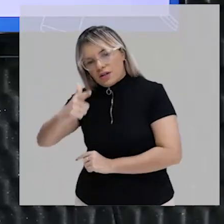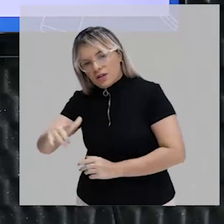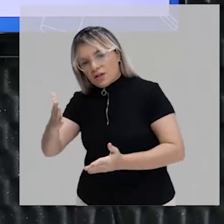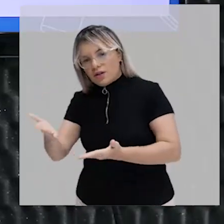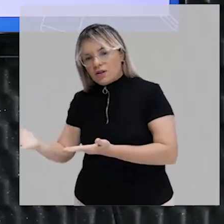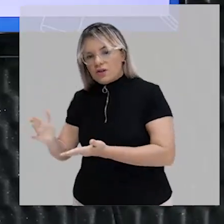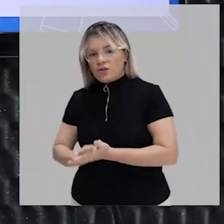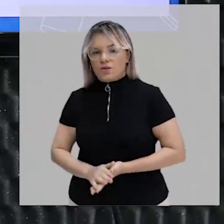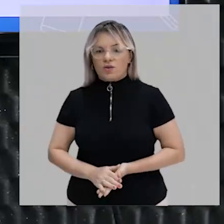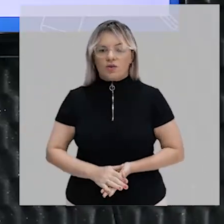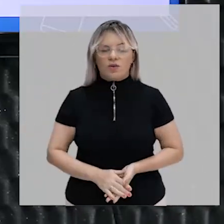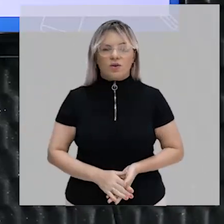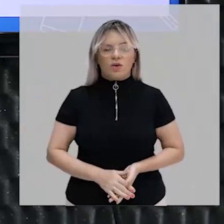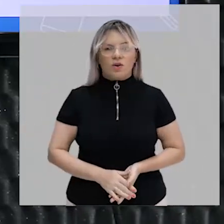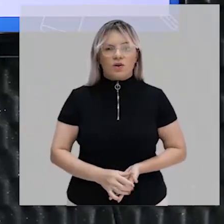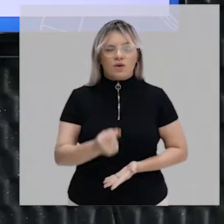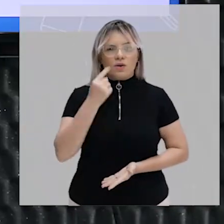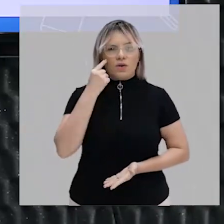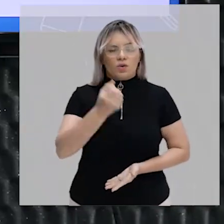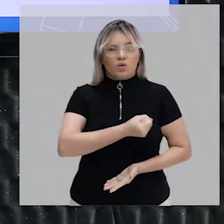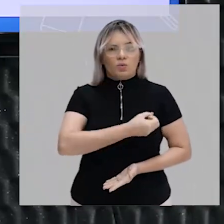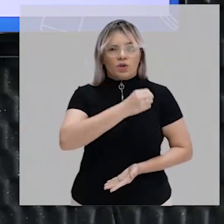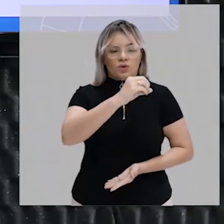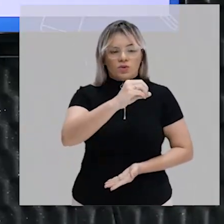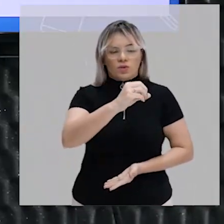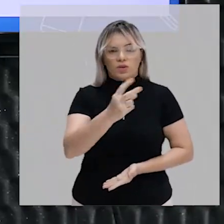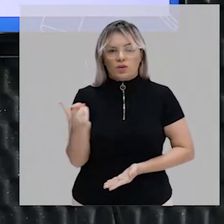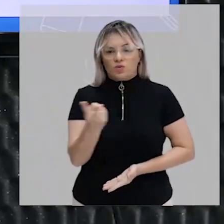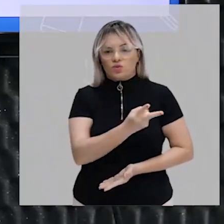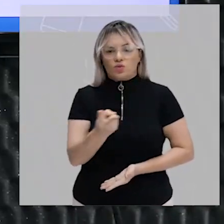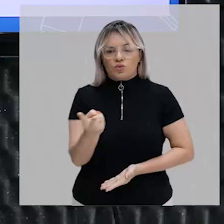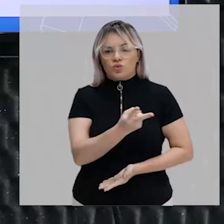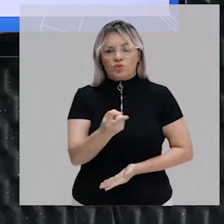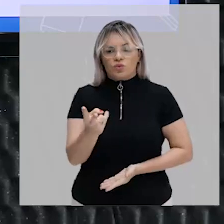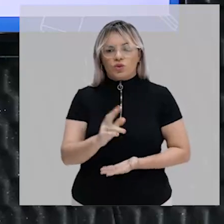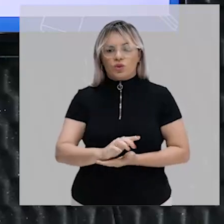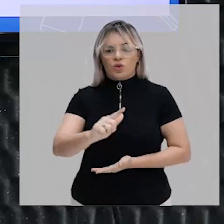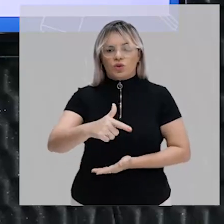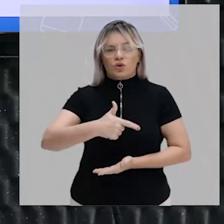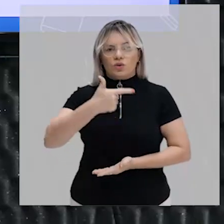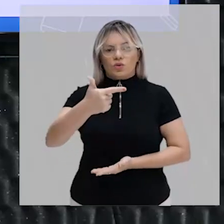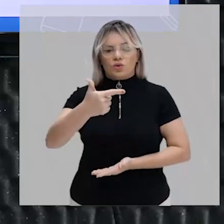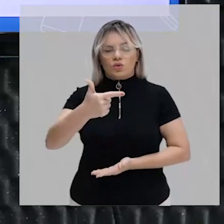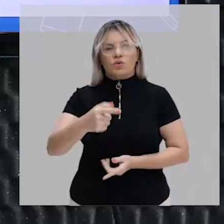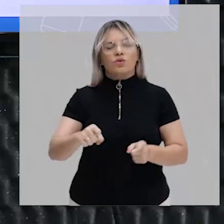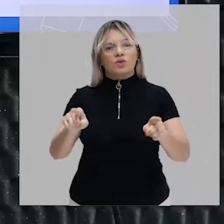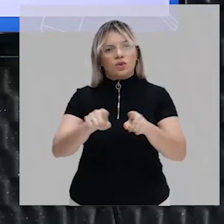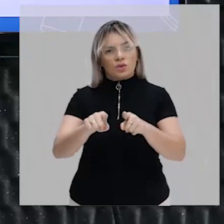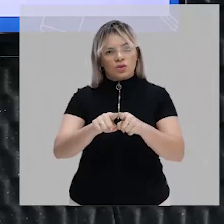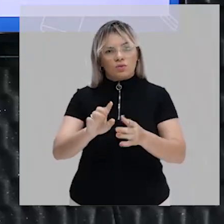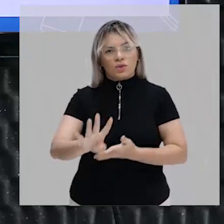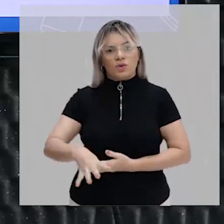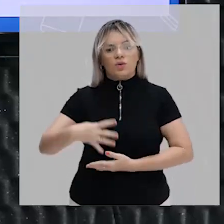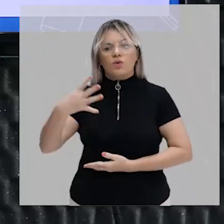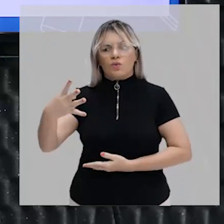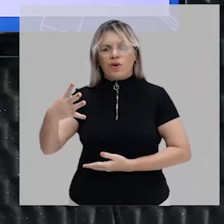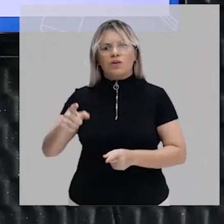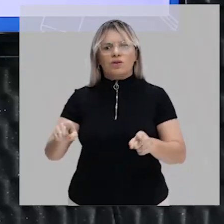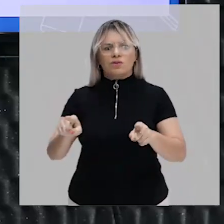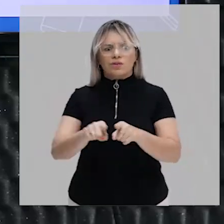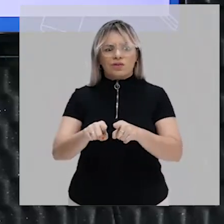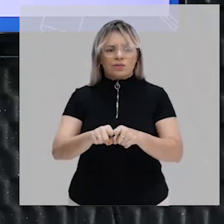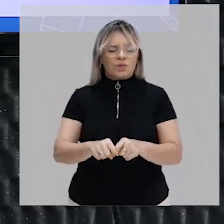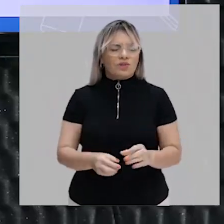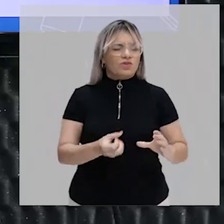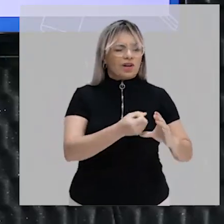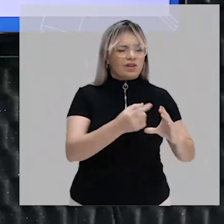0 faz parte dos dois conjuntos, o 2 também e o 4 também. Então, eu tenho 3 elementos na